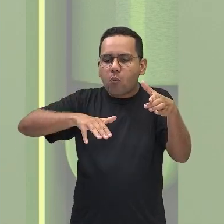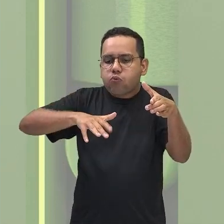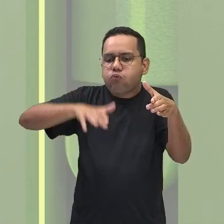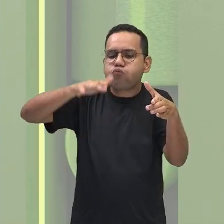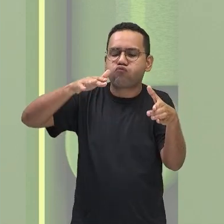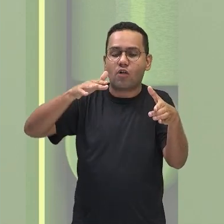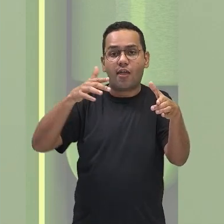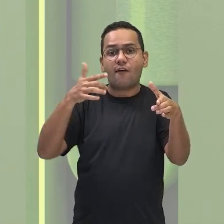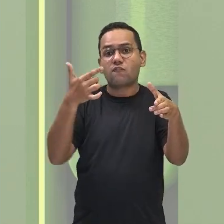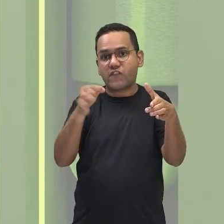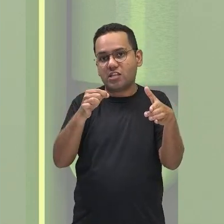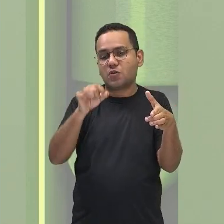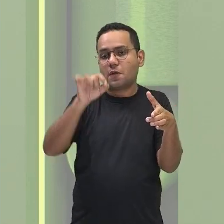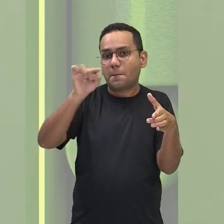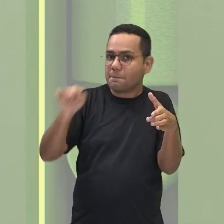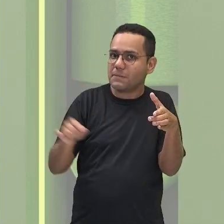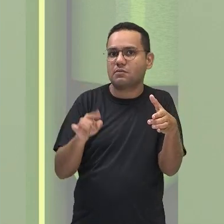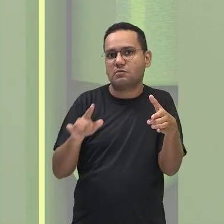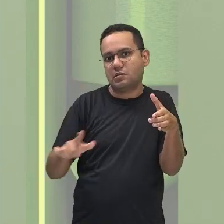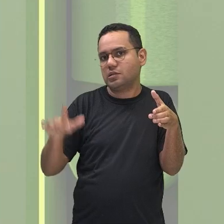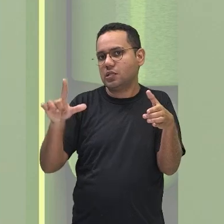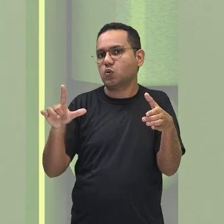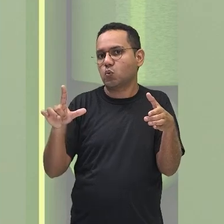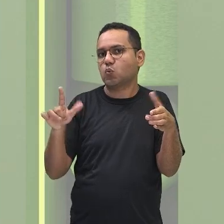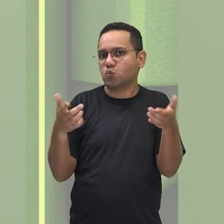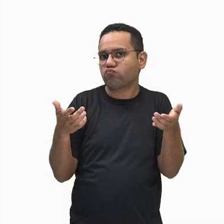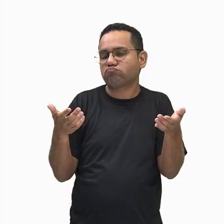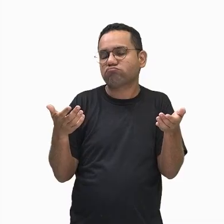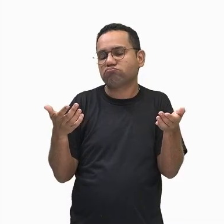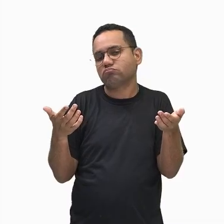medida relacionada a volume. A